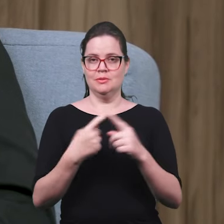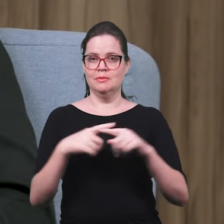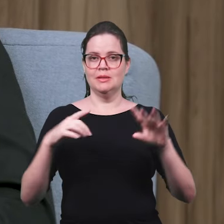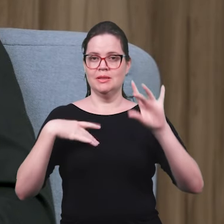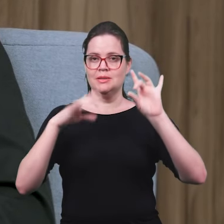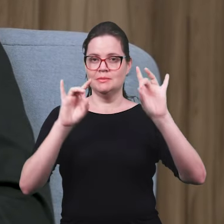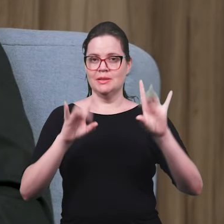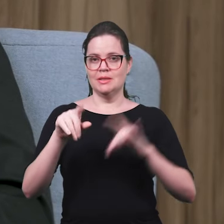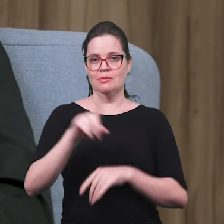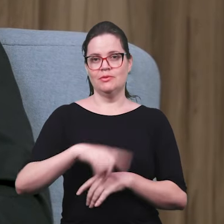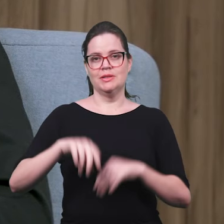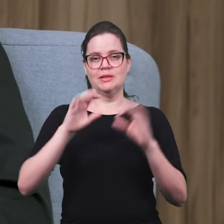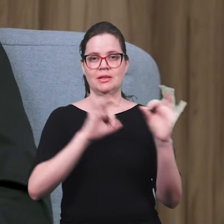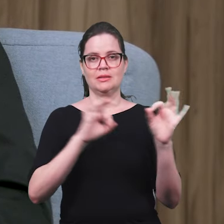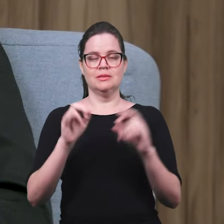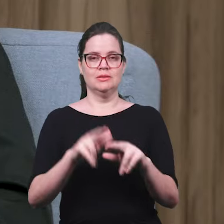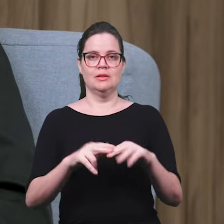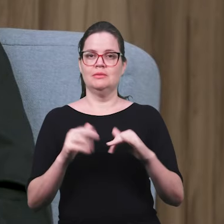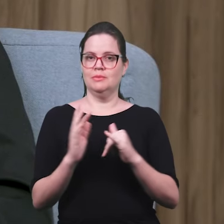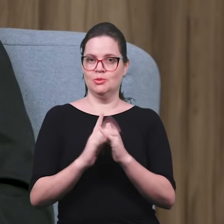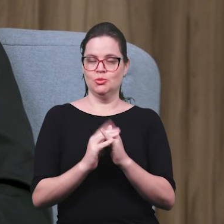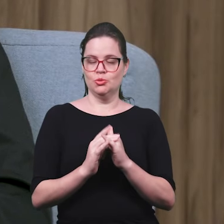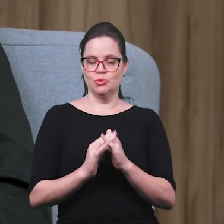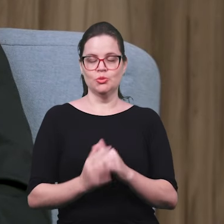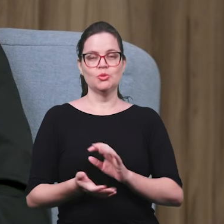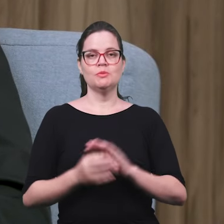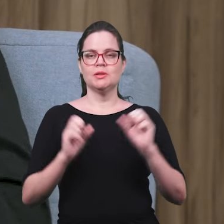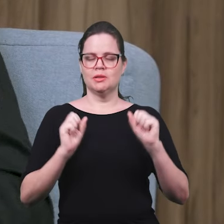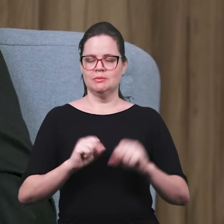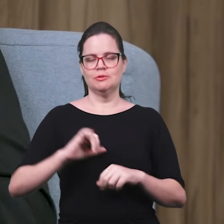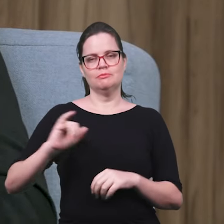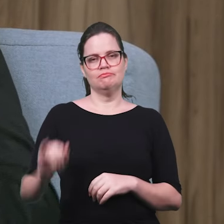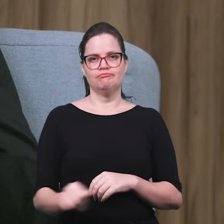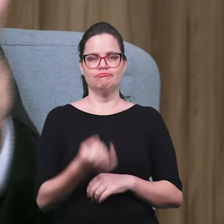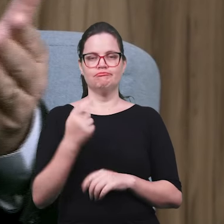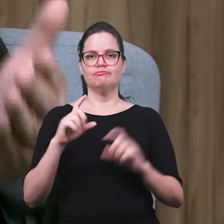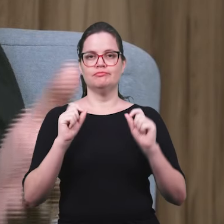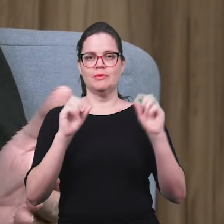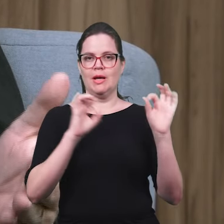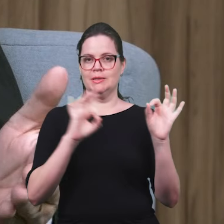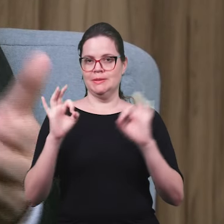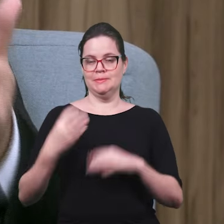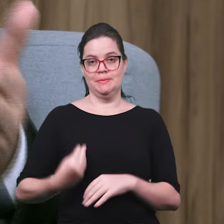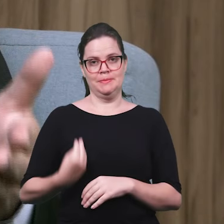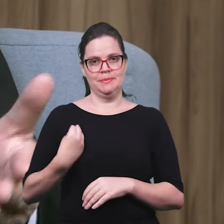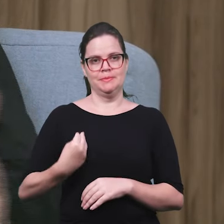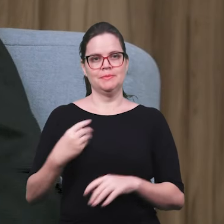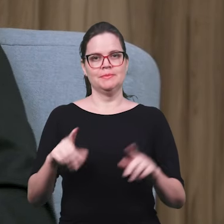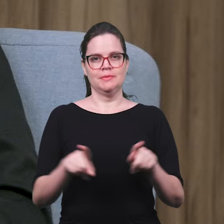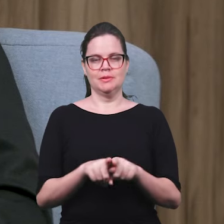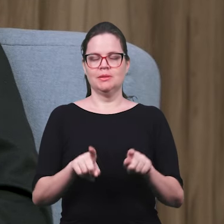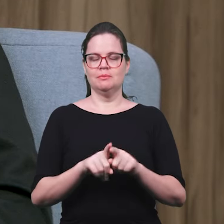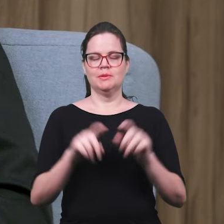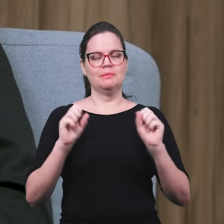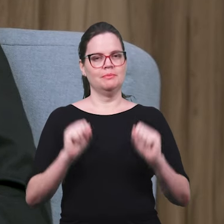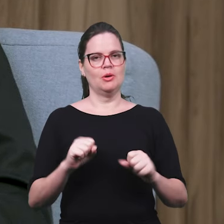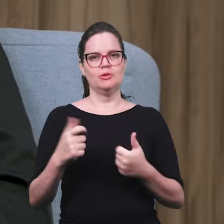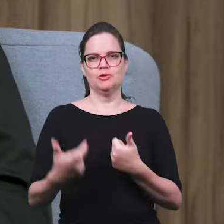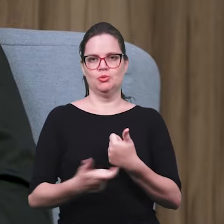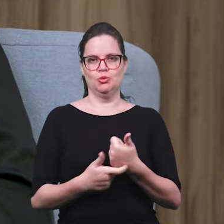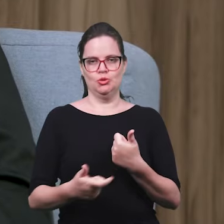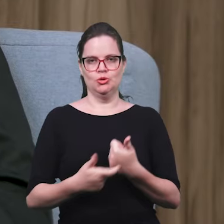assistem através do YouTube, onde tem a possibilidade, além de assistir, de participar conosco do